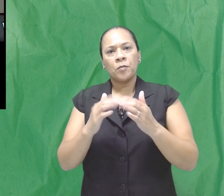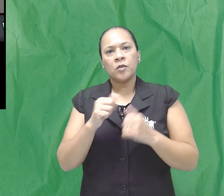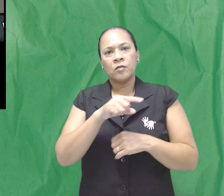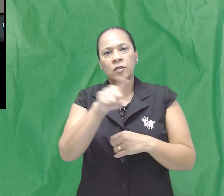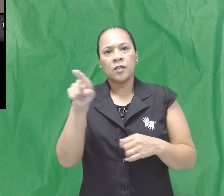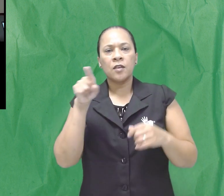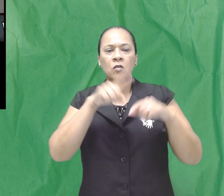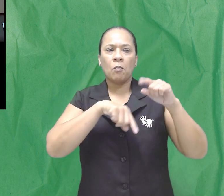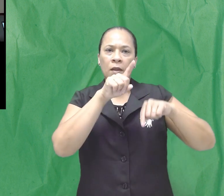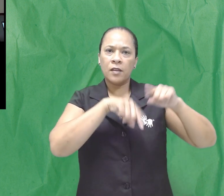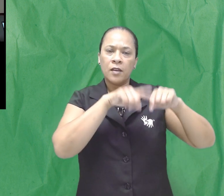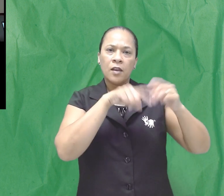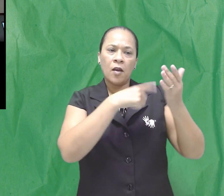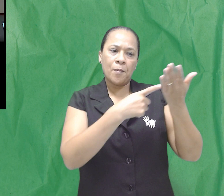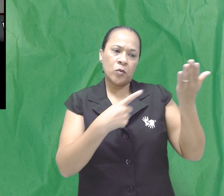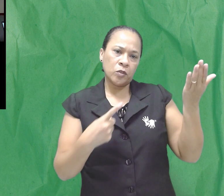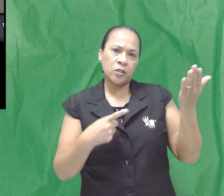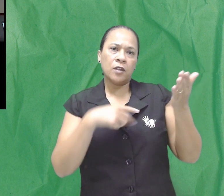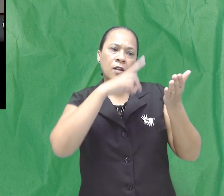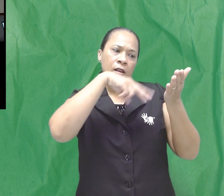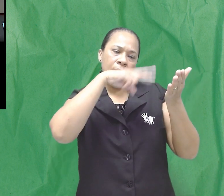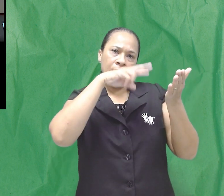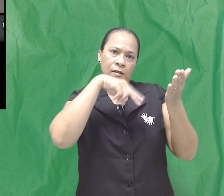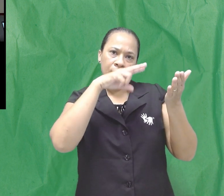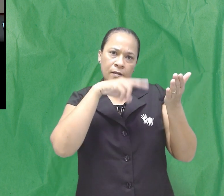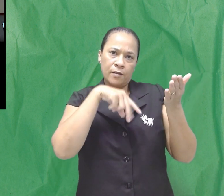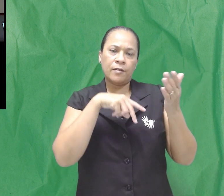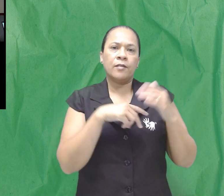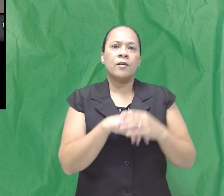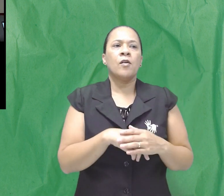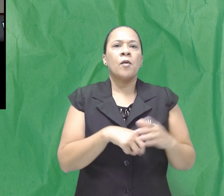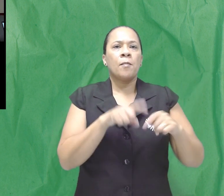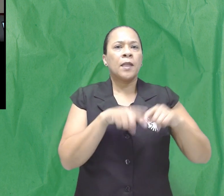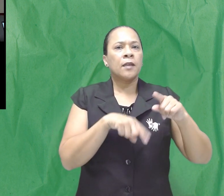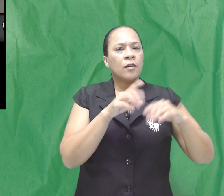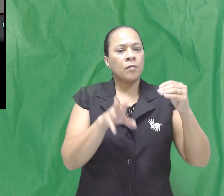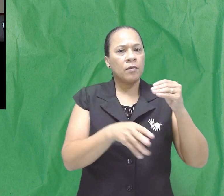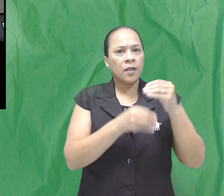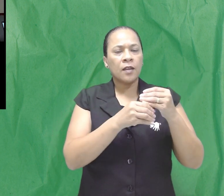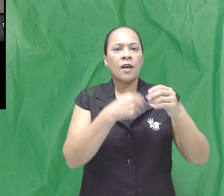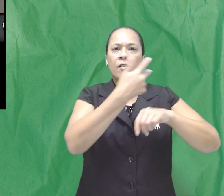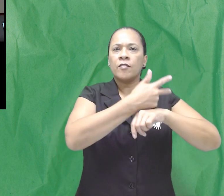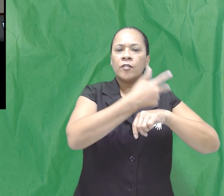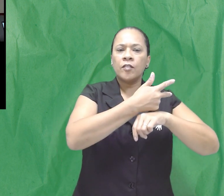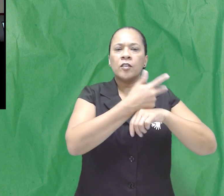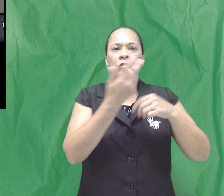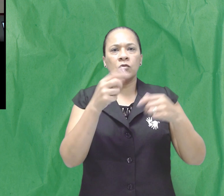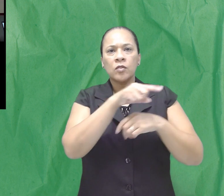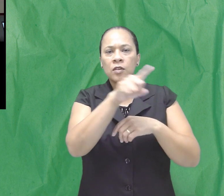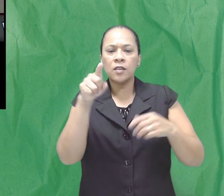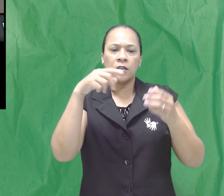vocês façam a leitura da cartilha do curso, façam a leitura dos materiais complementares, assistam os vídeos